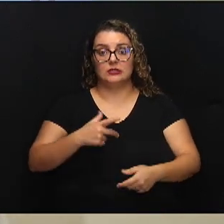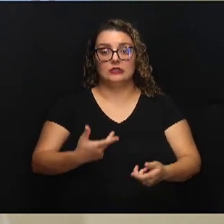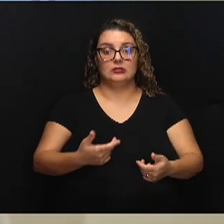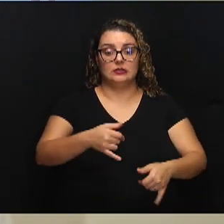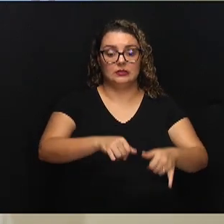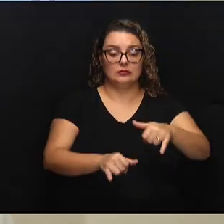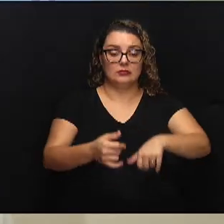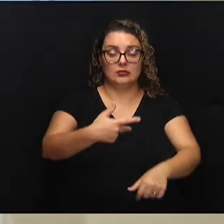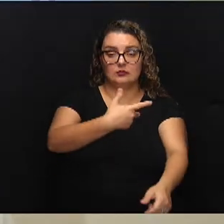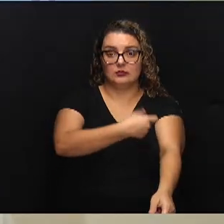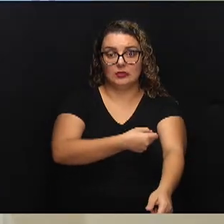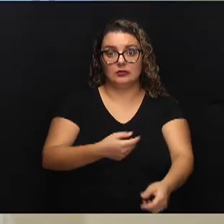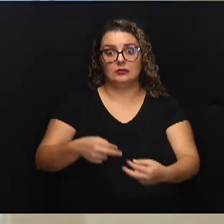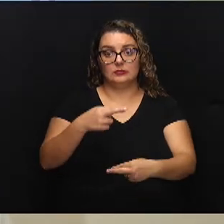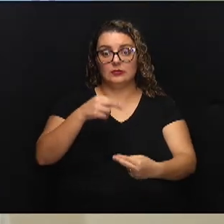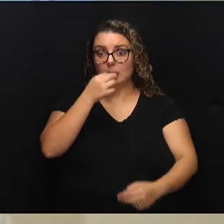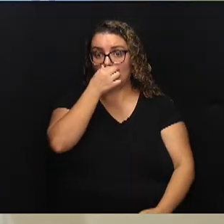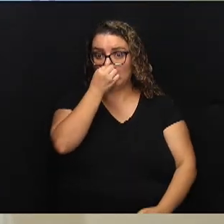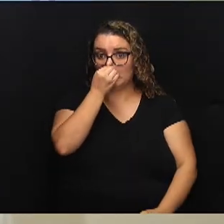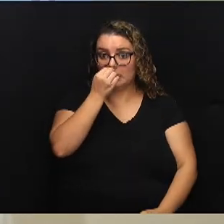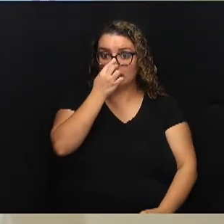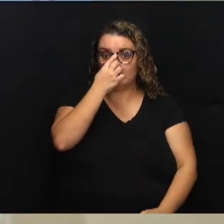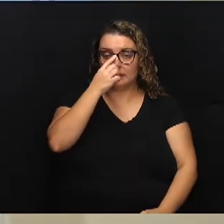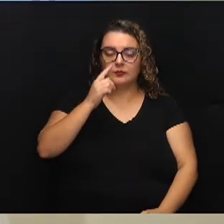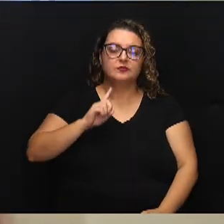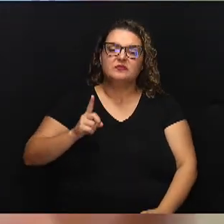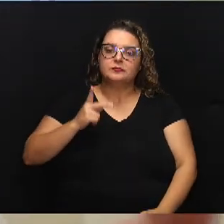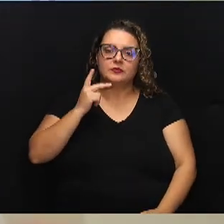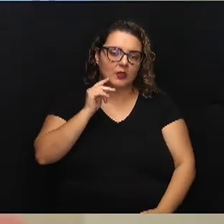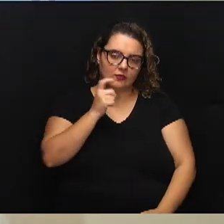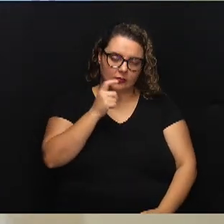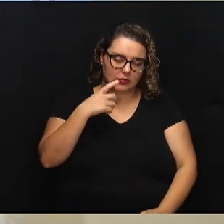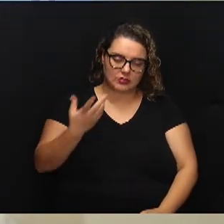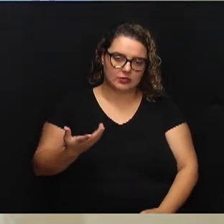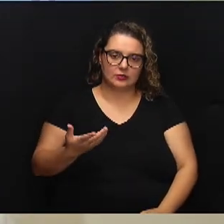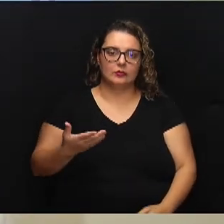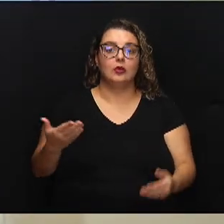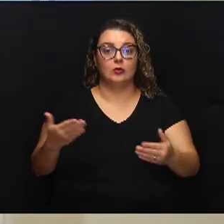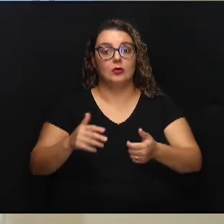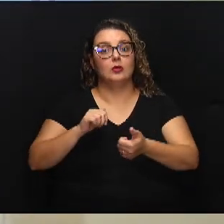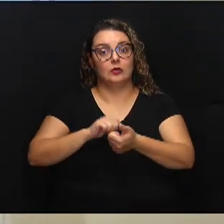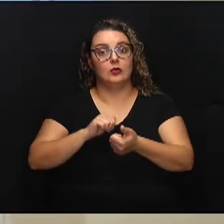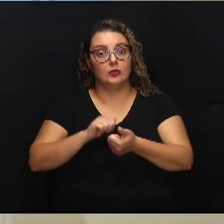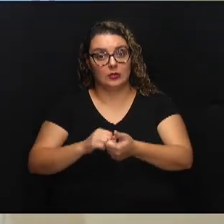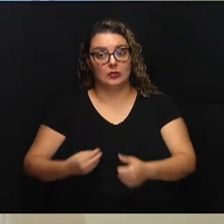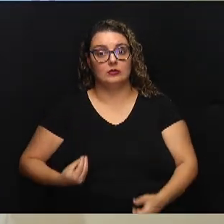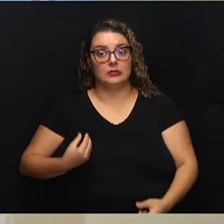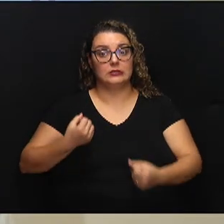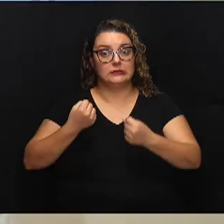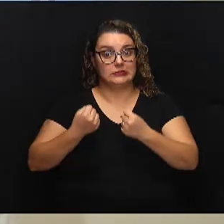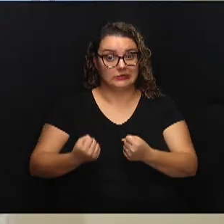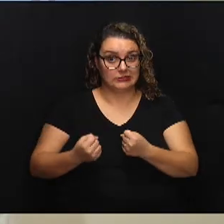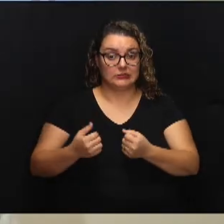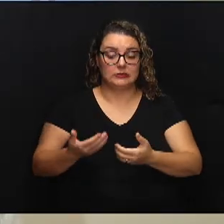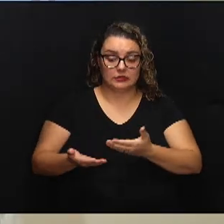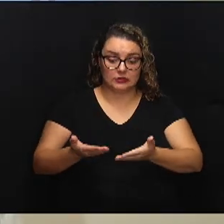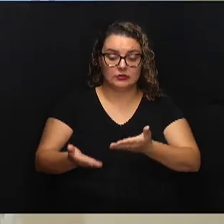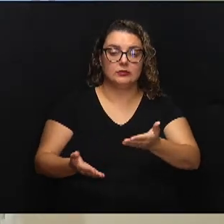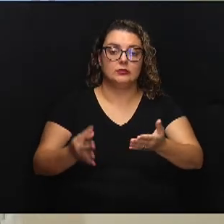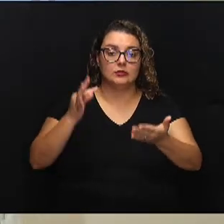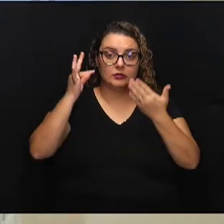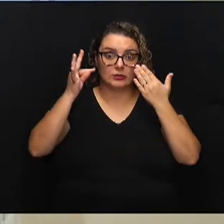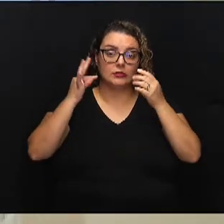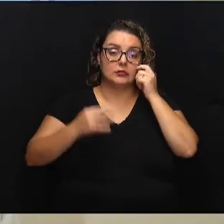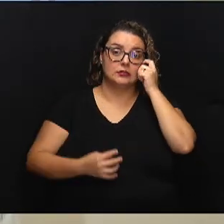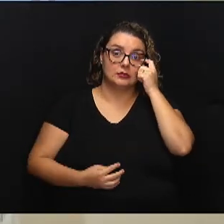associada. Então eu não vou te mentir que hoje em dia a questão da qualidade de vida tem pesado muito na nossa conduta terapêutica. Vou